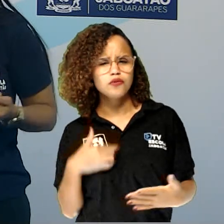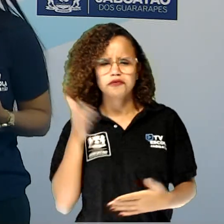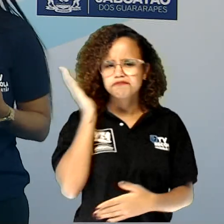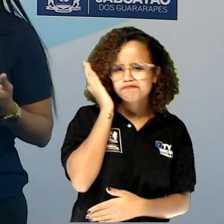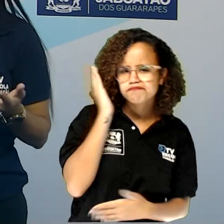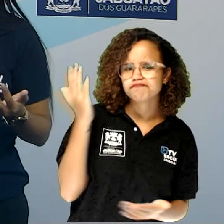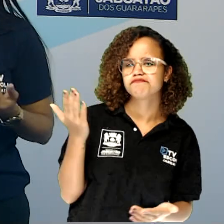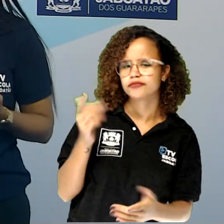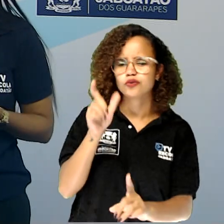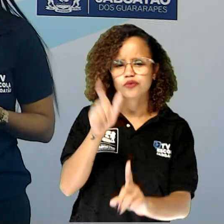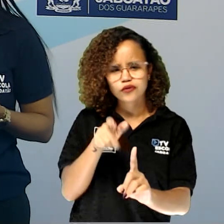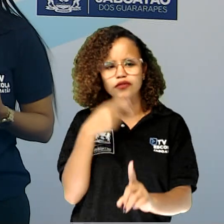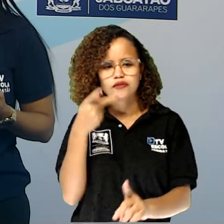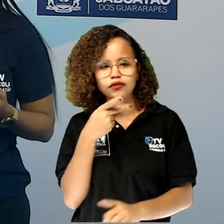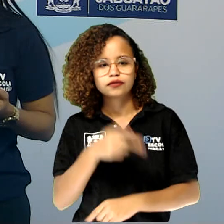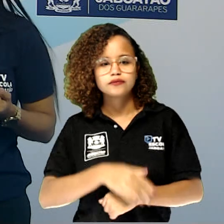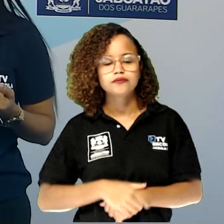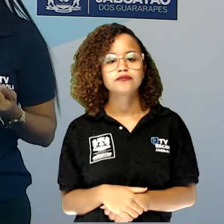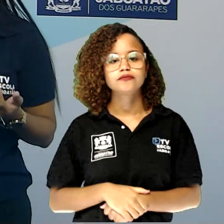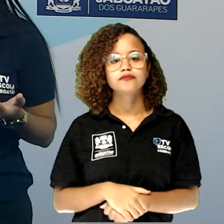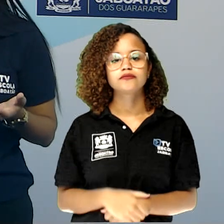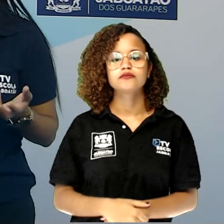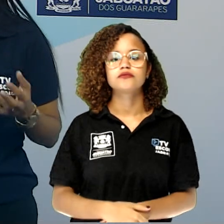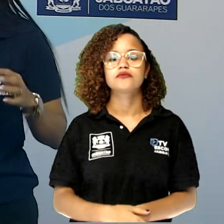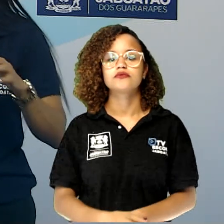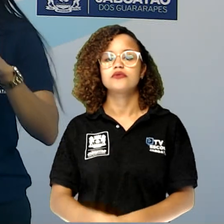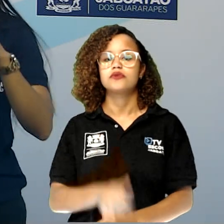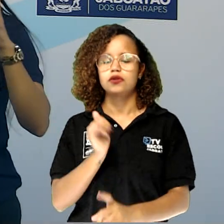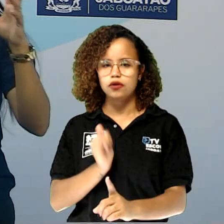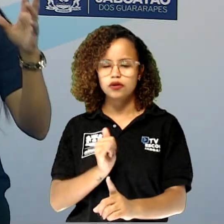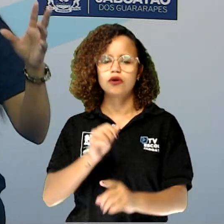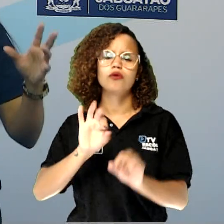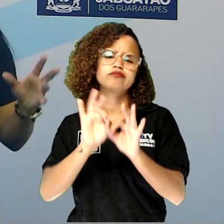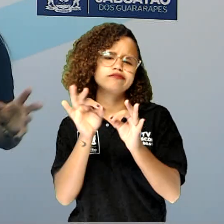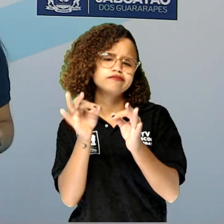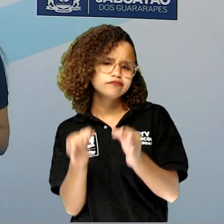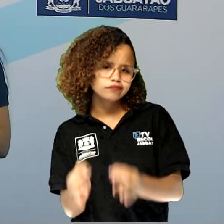né? Quando ele termina. O enredo simples é algo que não tem